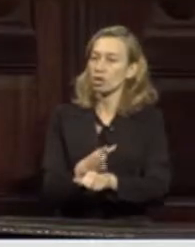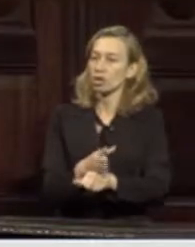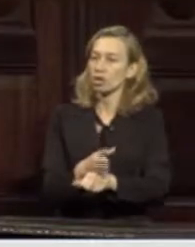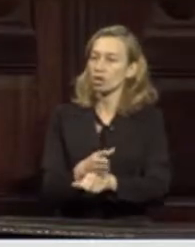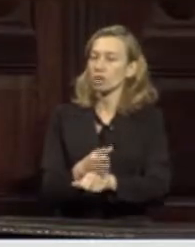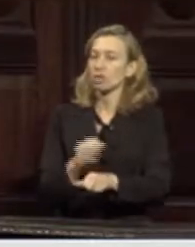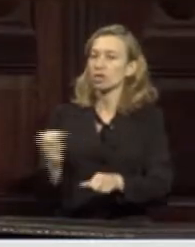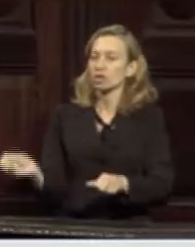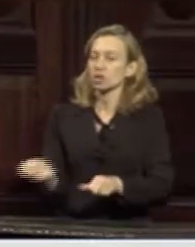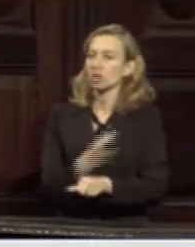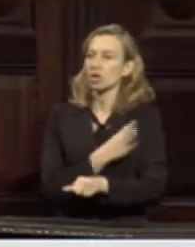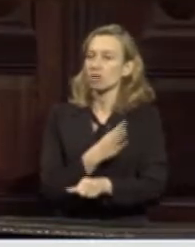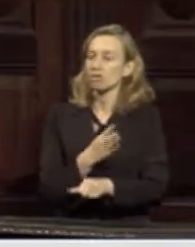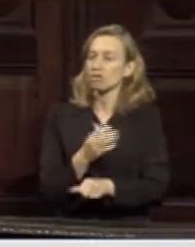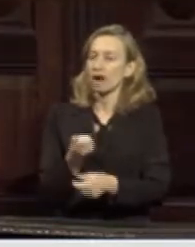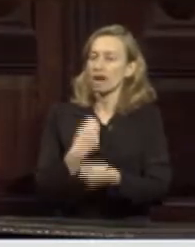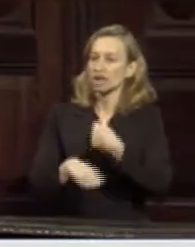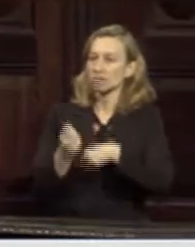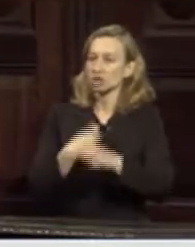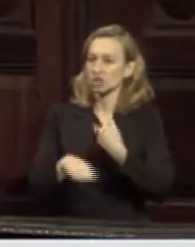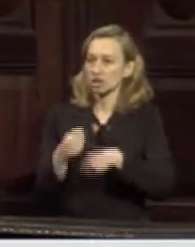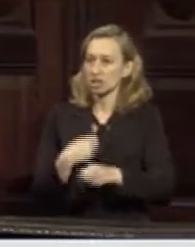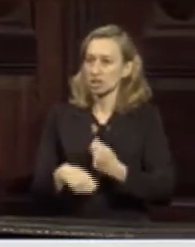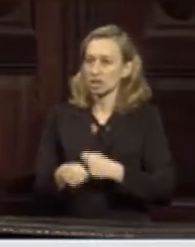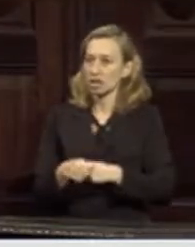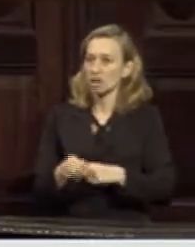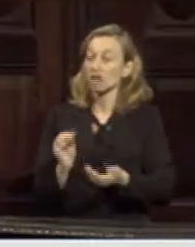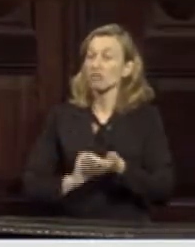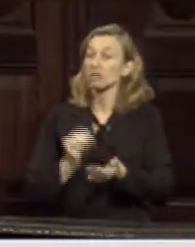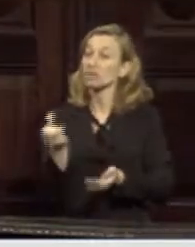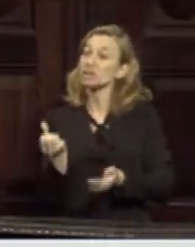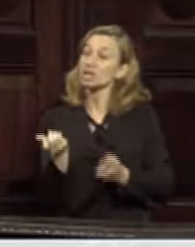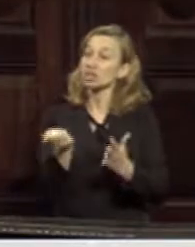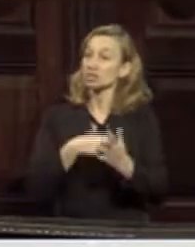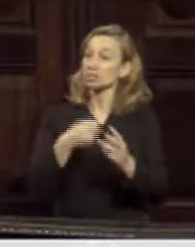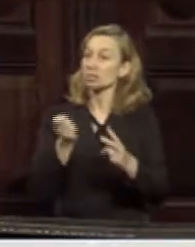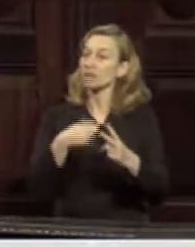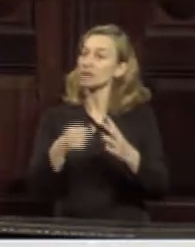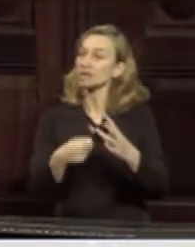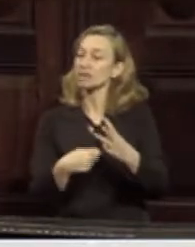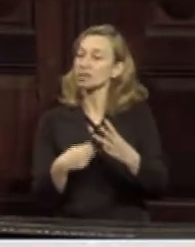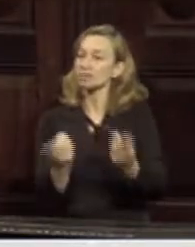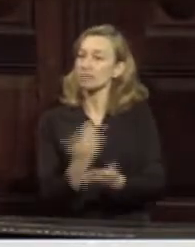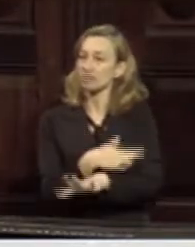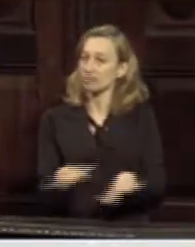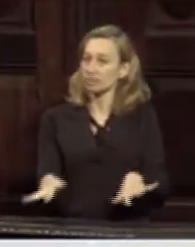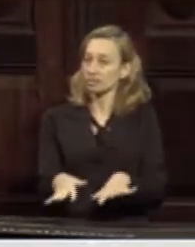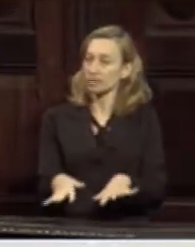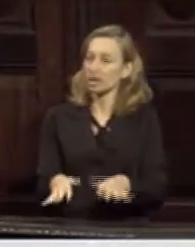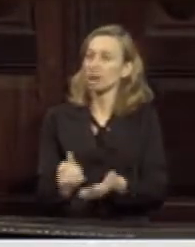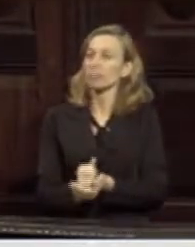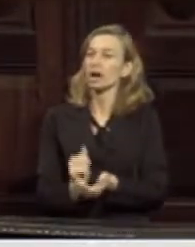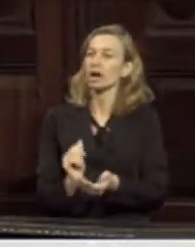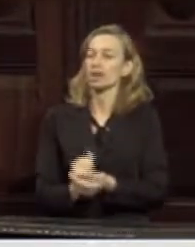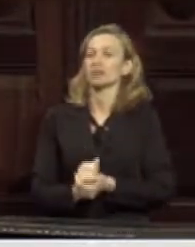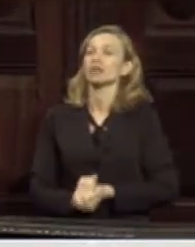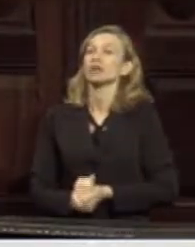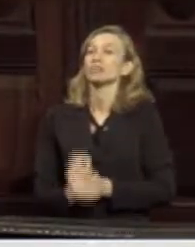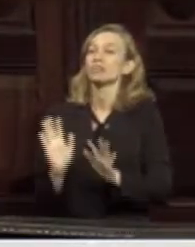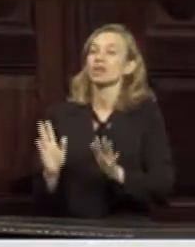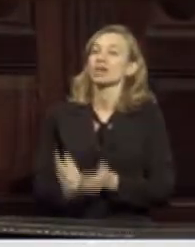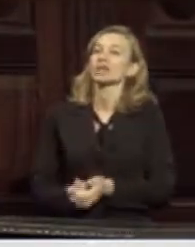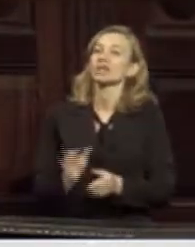encerrou com mais de 6 meses ainda para o término do mandato. Porém, na área de petróleo e gás,